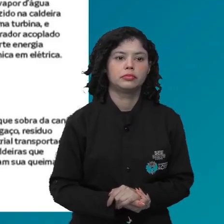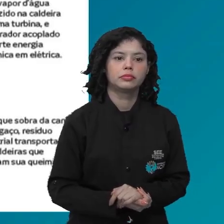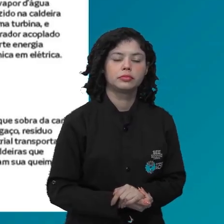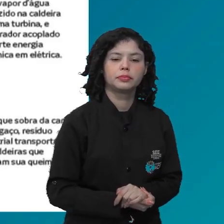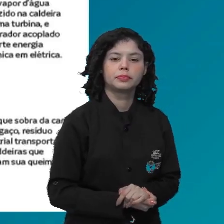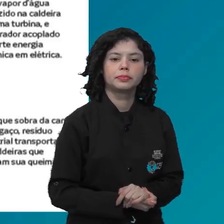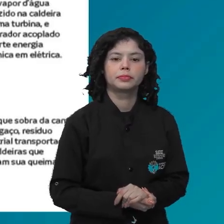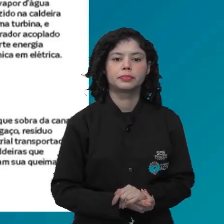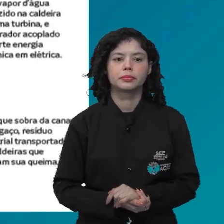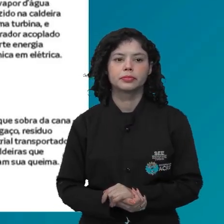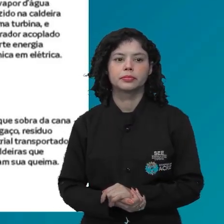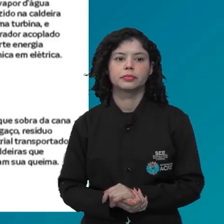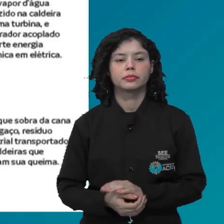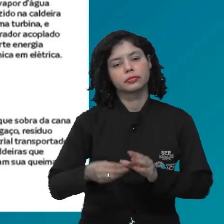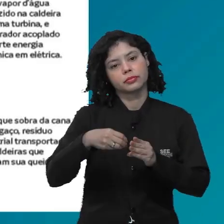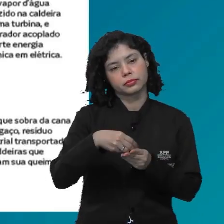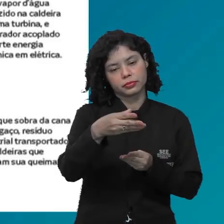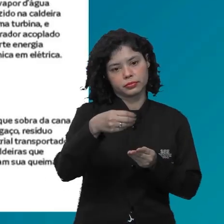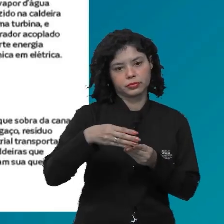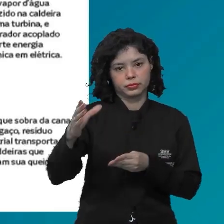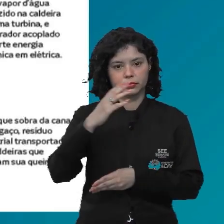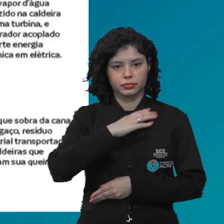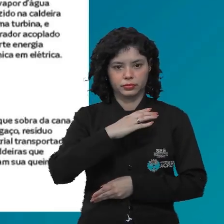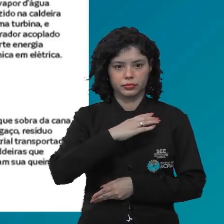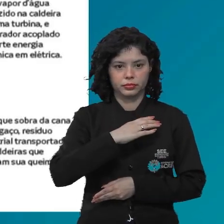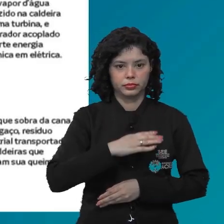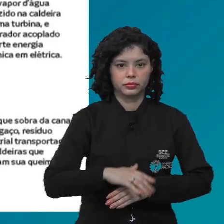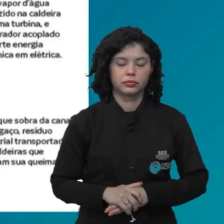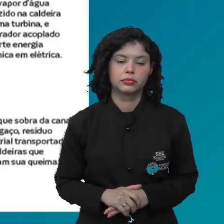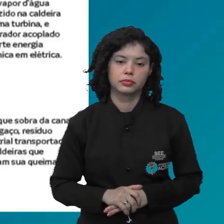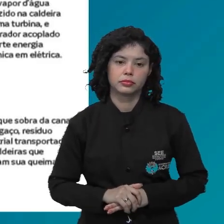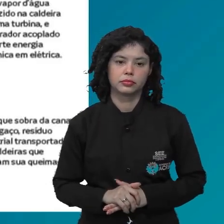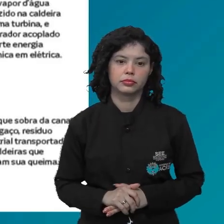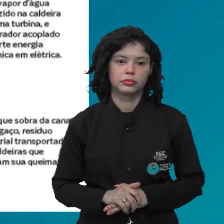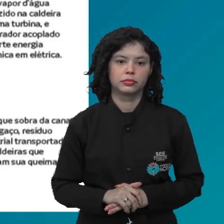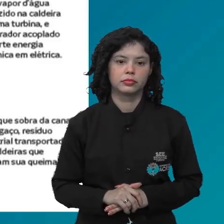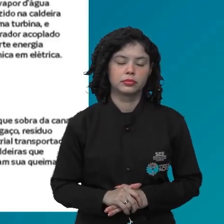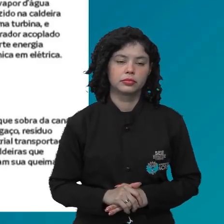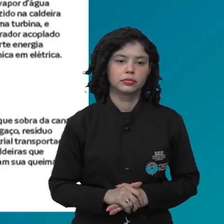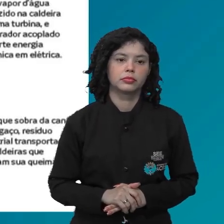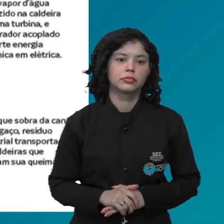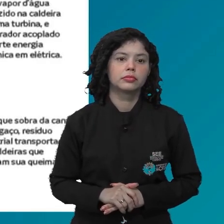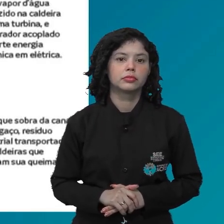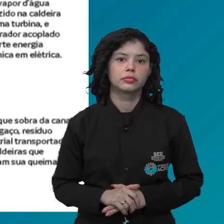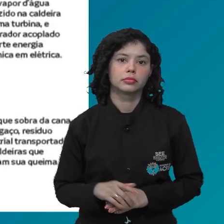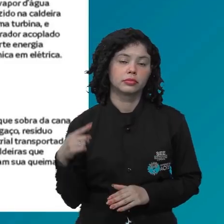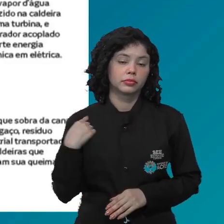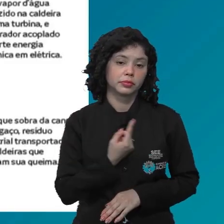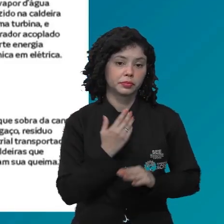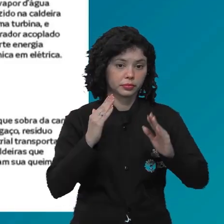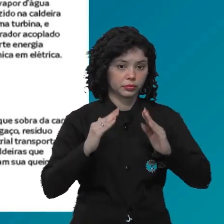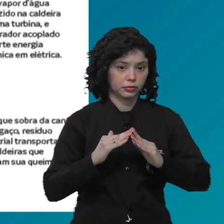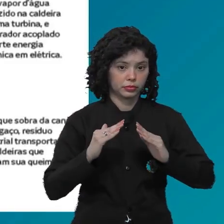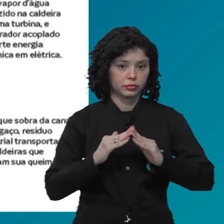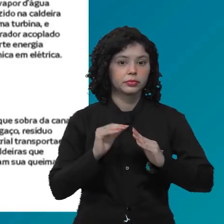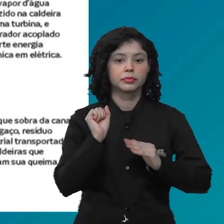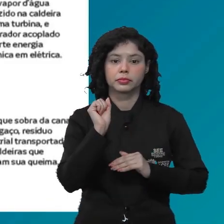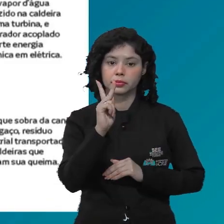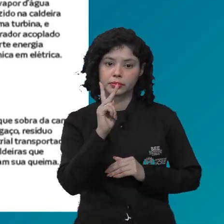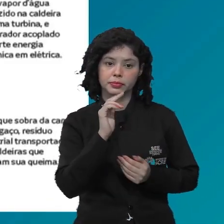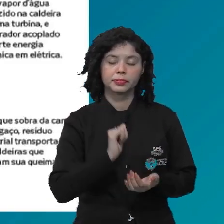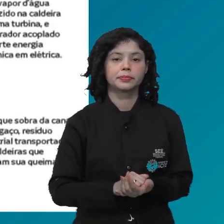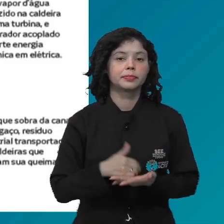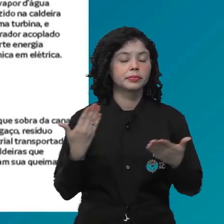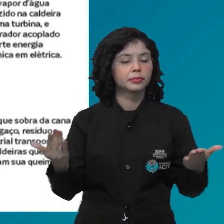nesse gerador e ele é mandado ali para as fontes de energia, né, ali para as nossas casas, tá, gente?